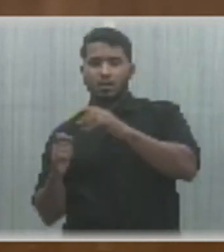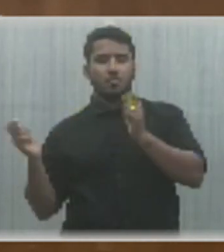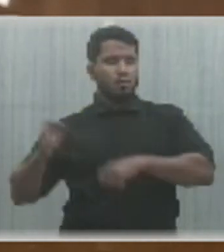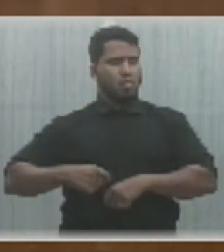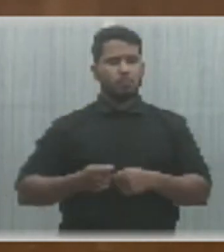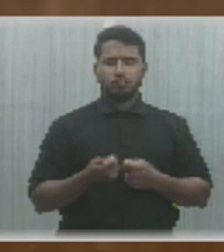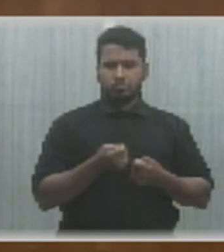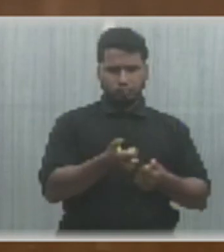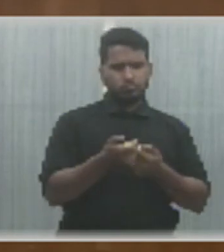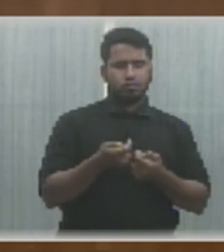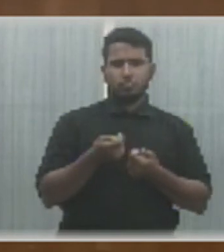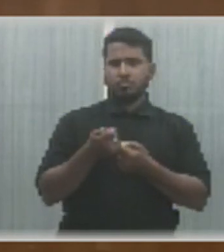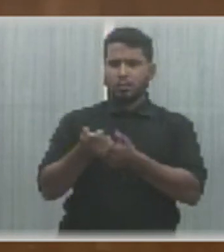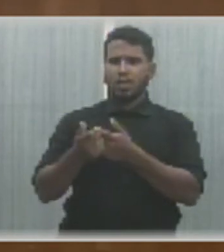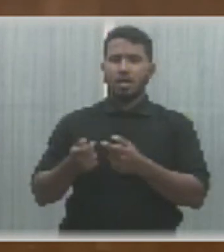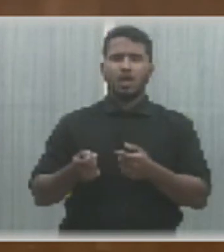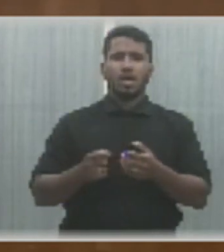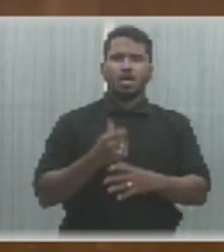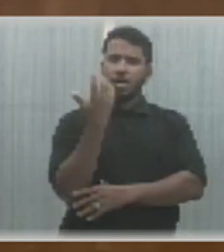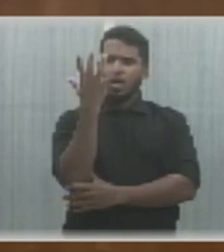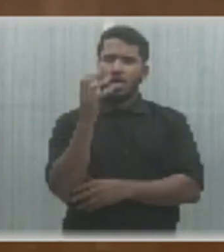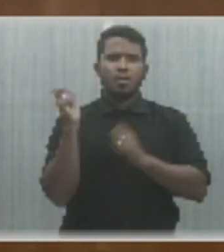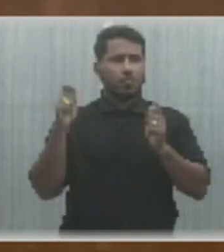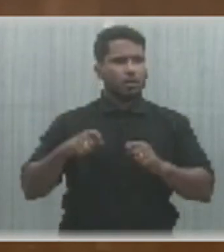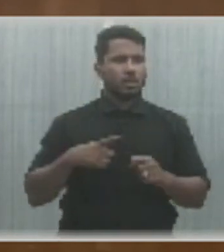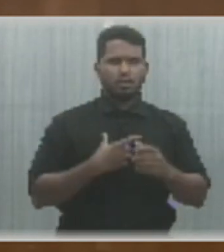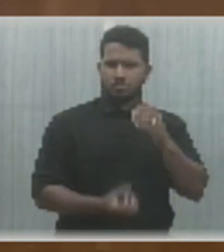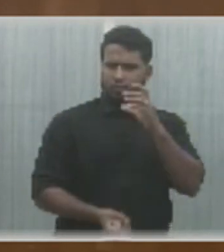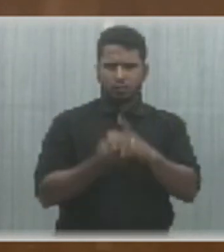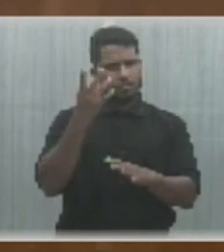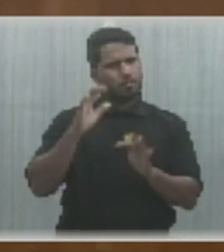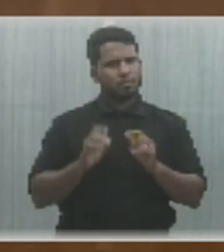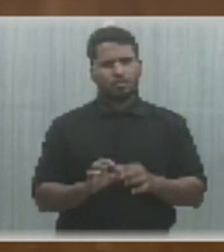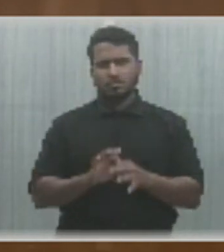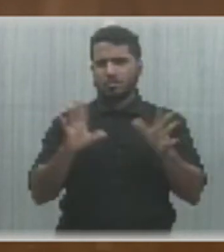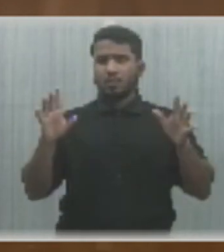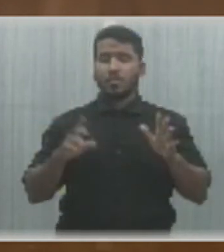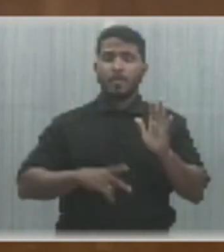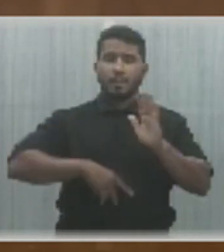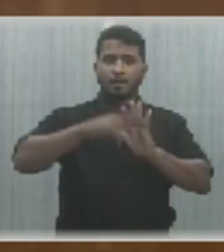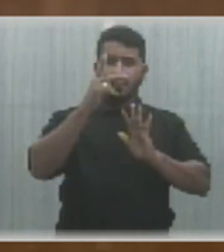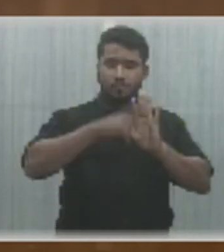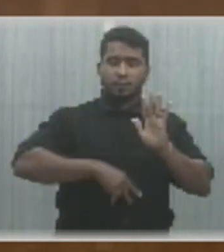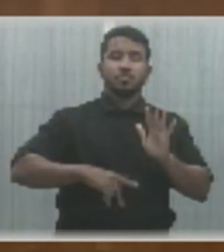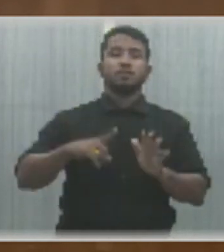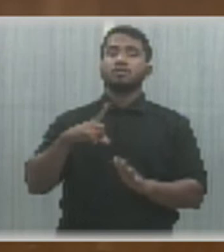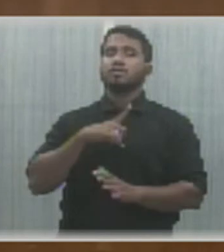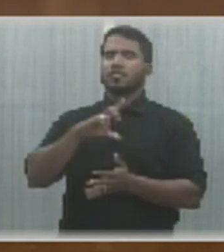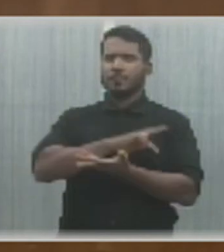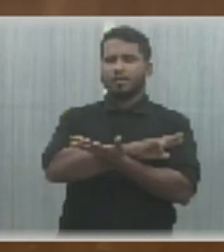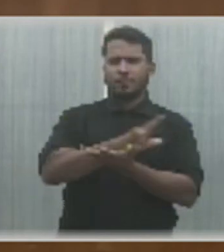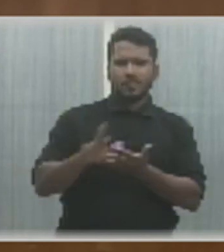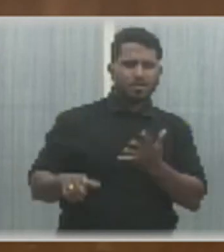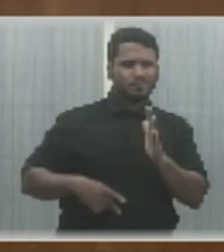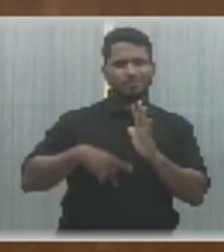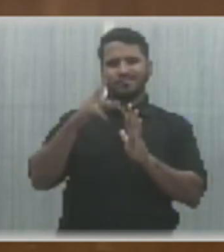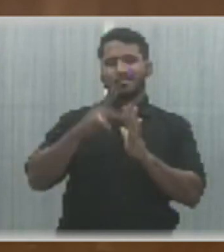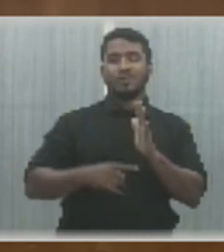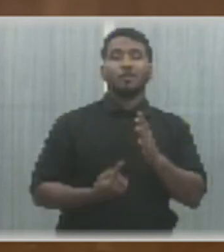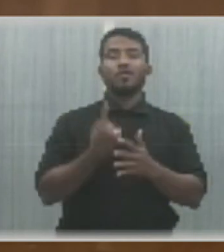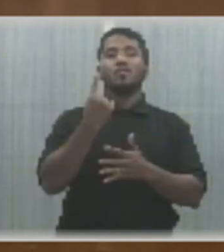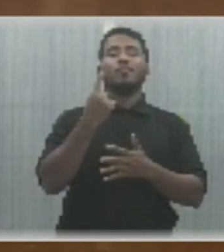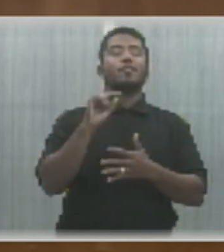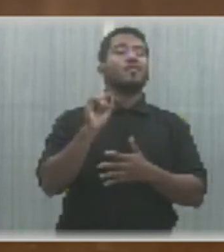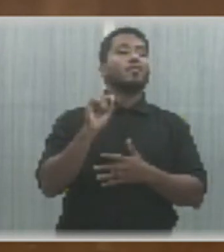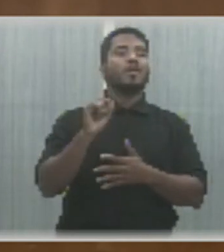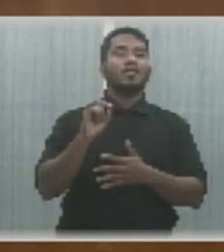ser utilizados para esse bem comum. Então, o programa ele tem vários projetos, um deles é o